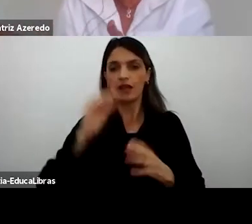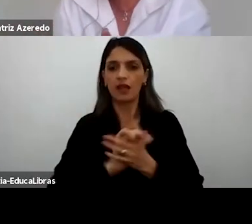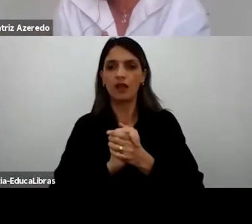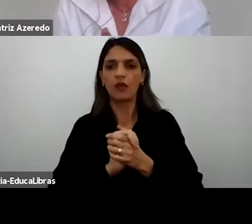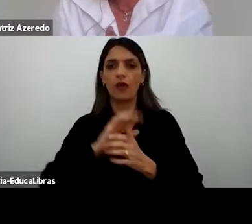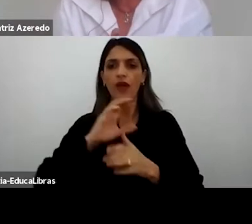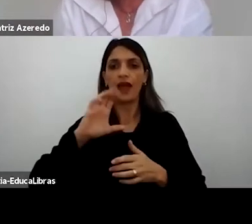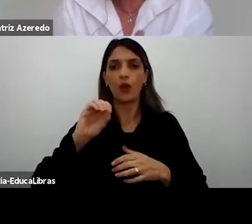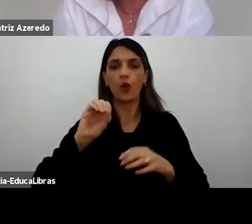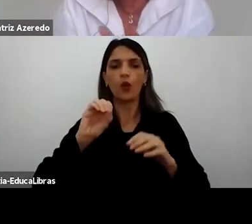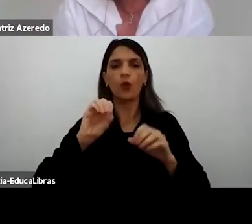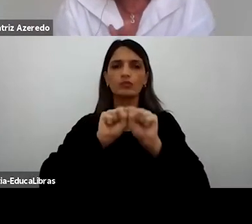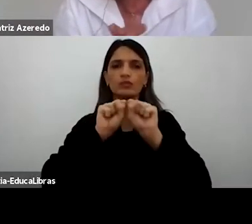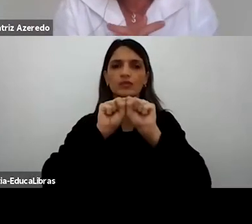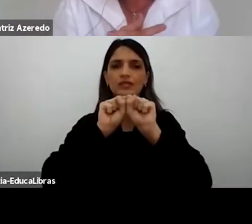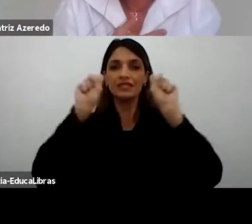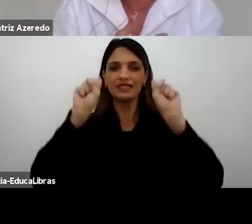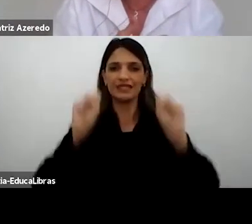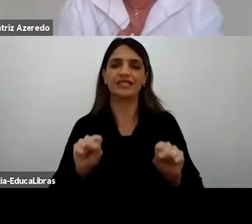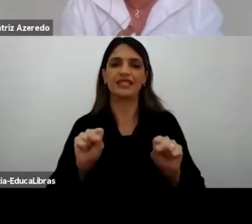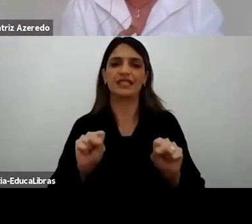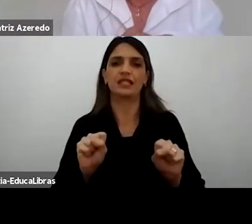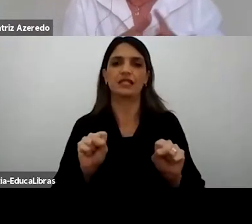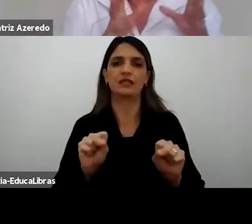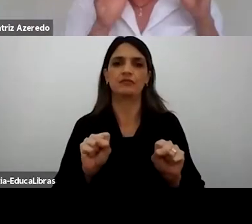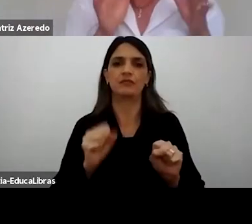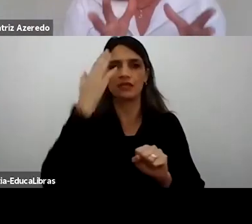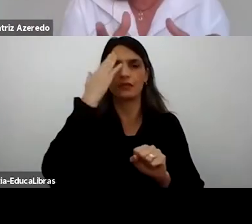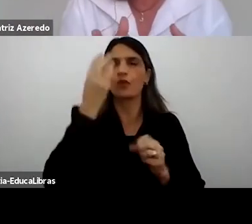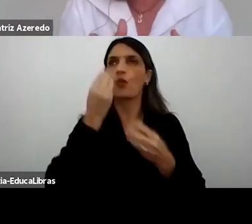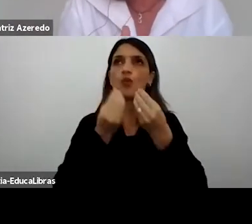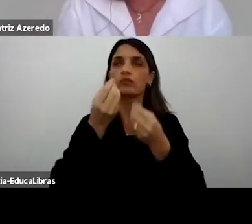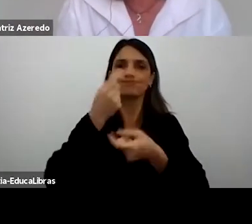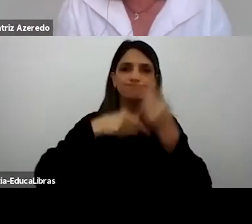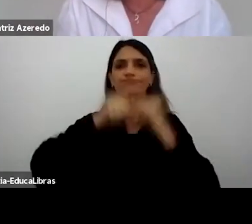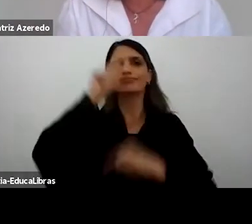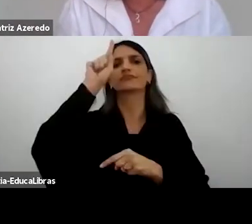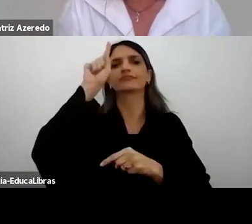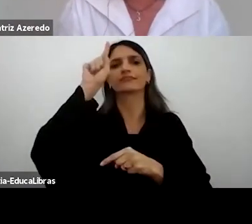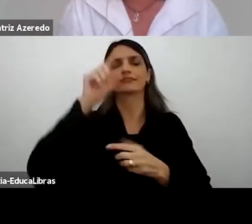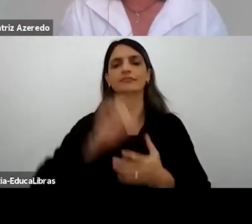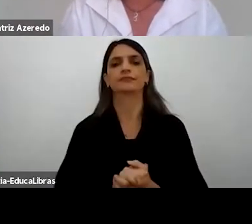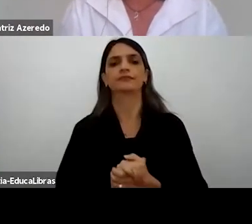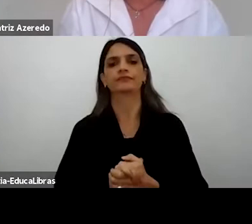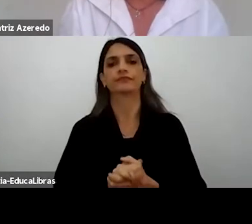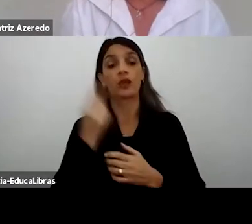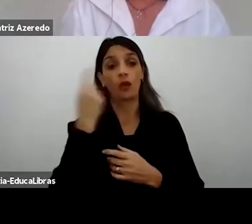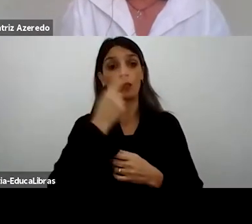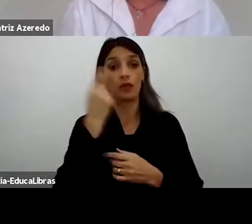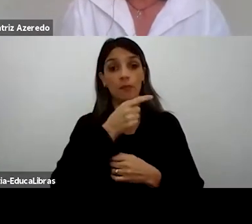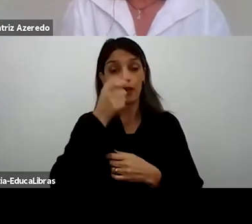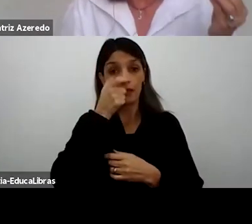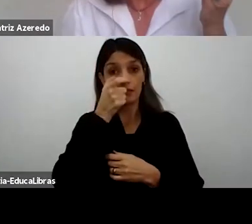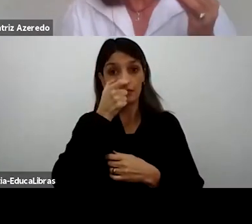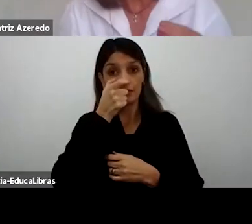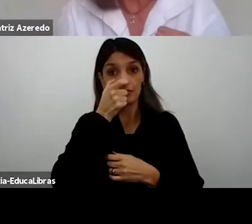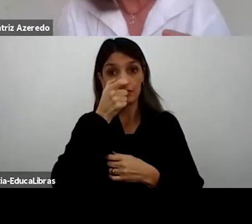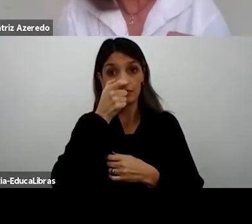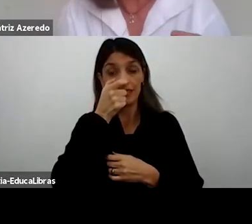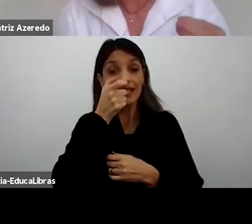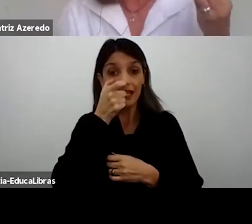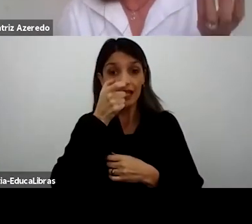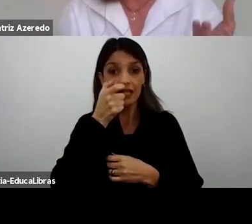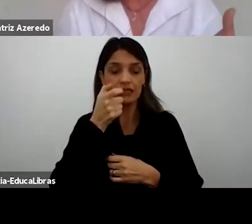entender o que é dar um salto no ecossistema. Né? Então, essa é a primeira observação. O